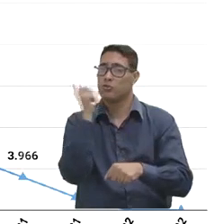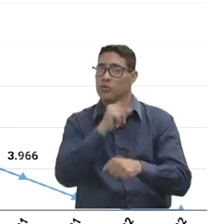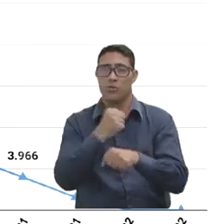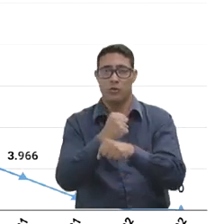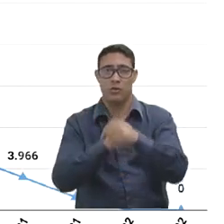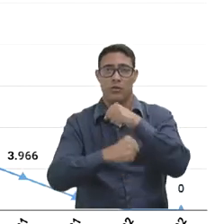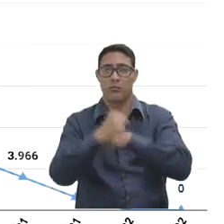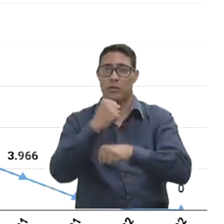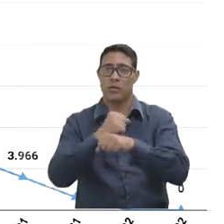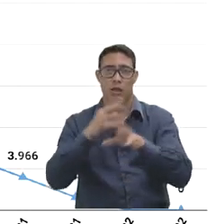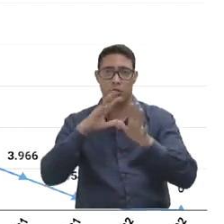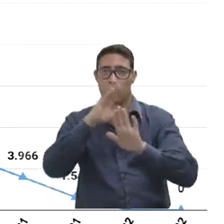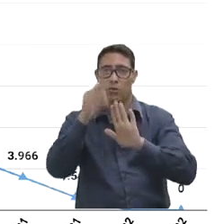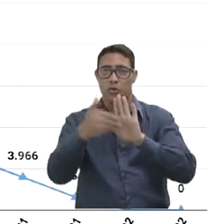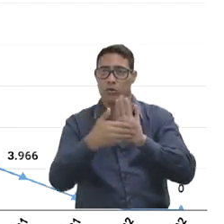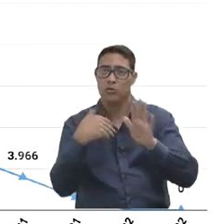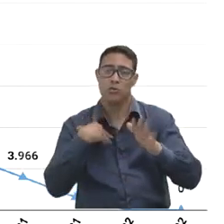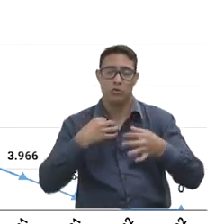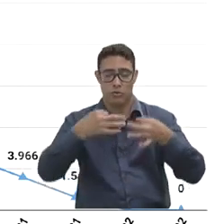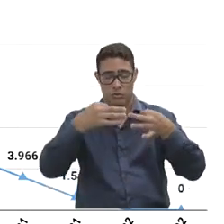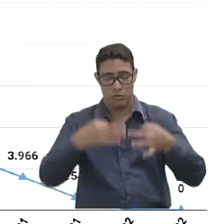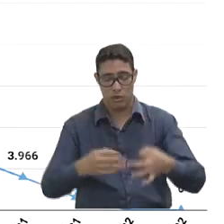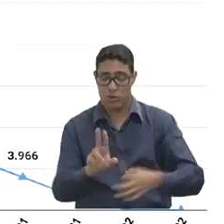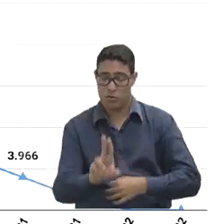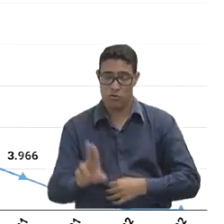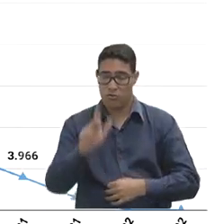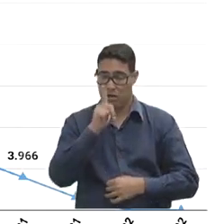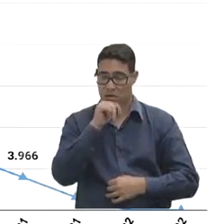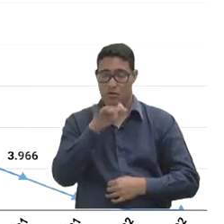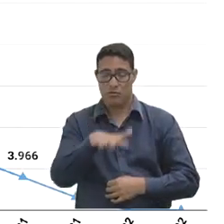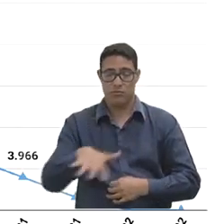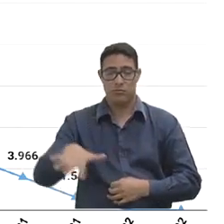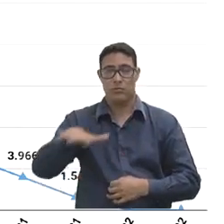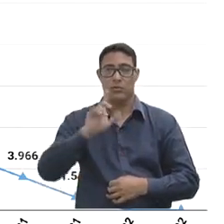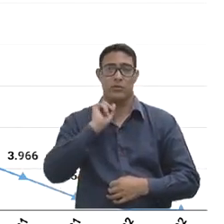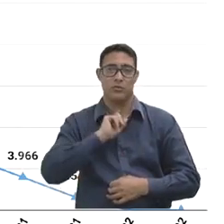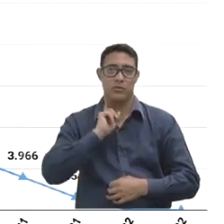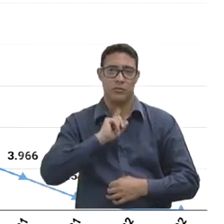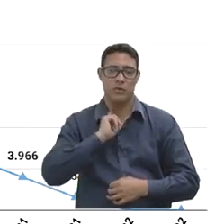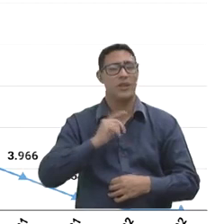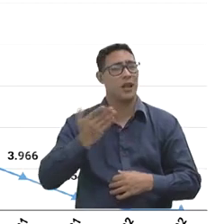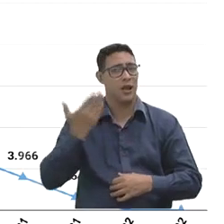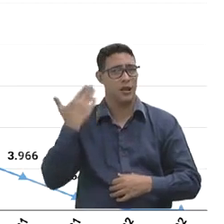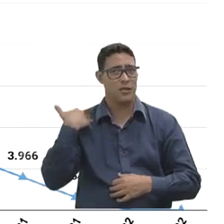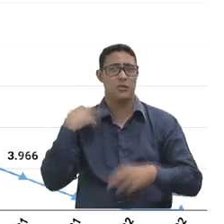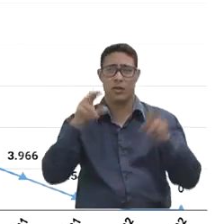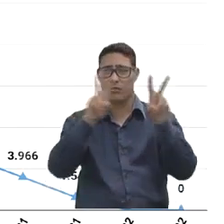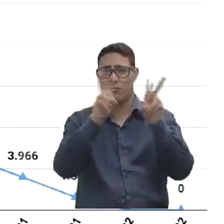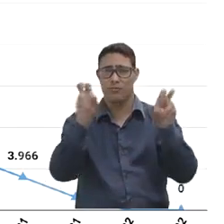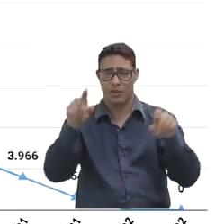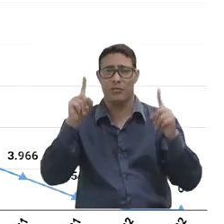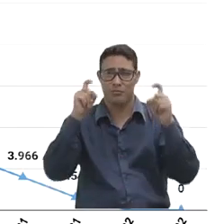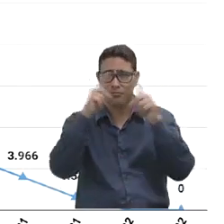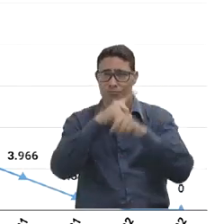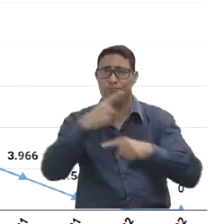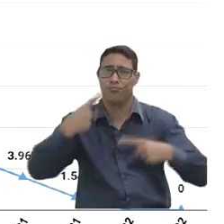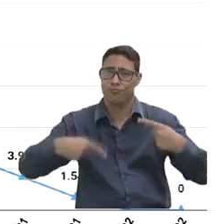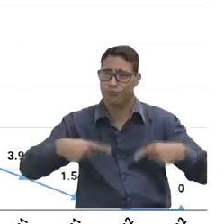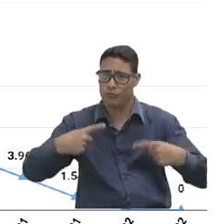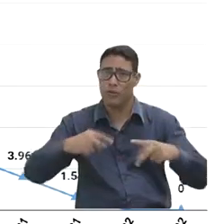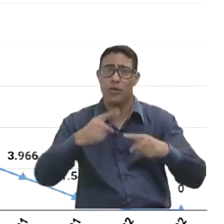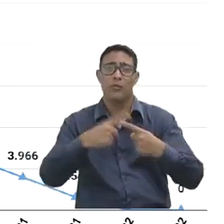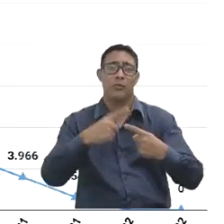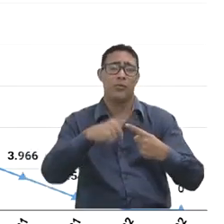todo passivo de autorização de uso de água no estado de Minas Gerais e esse era um tema muito crítico para o estado uma vez que água é um fator